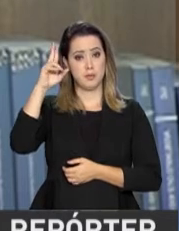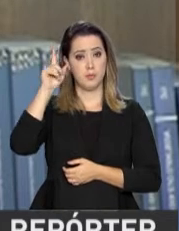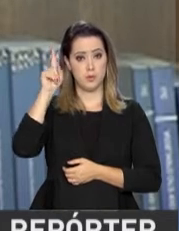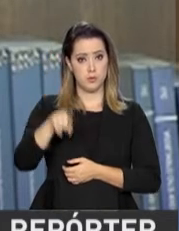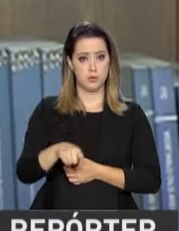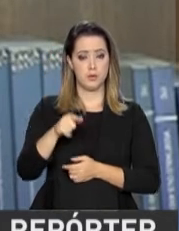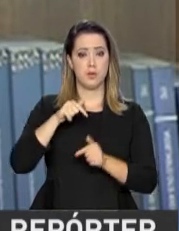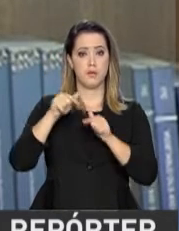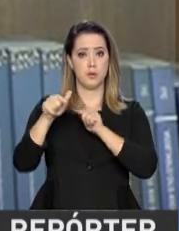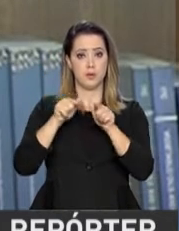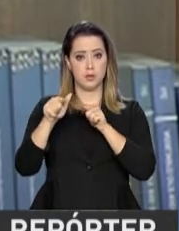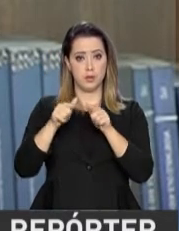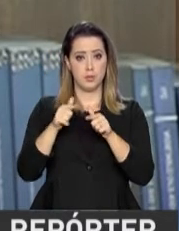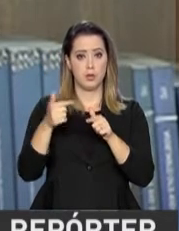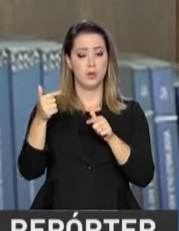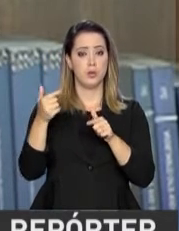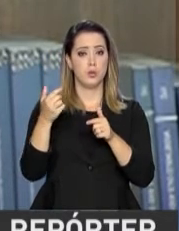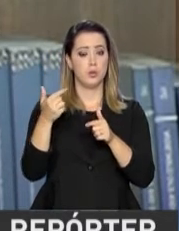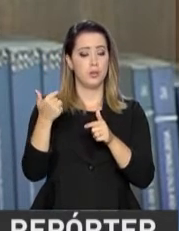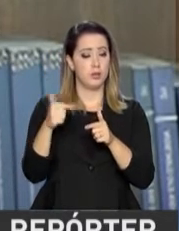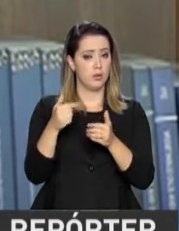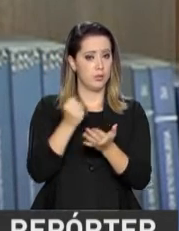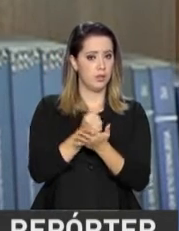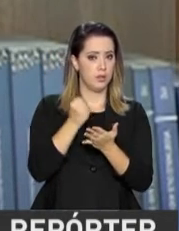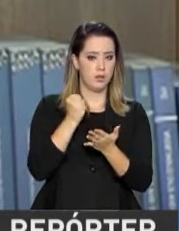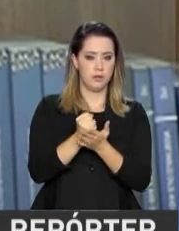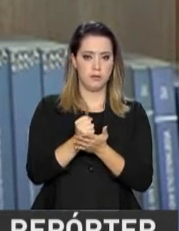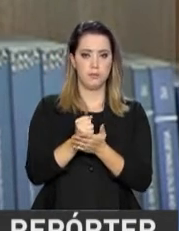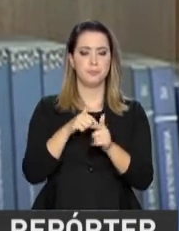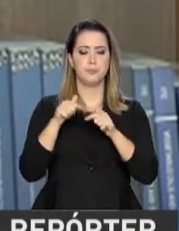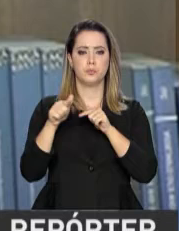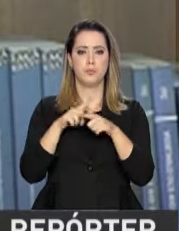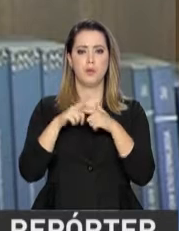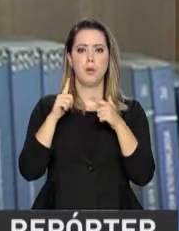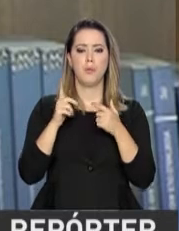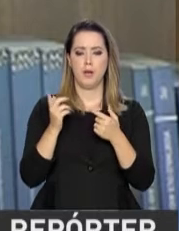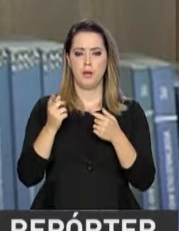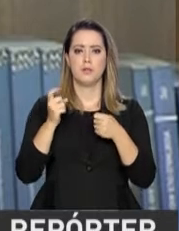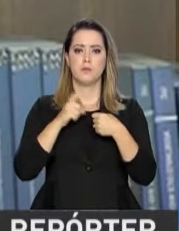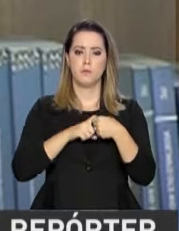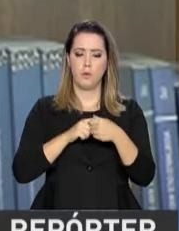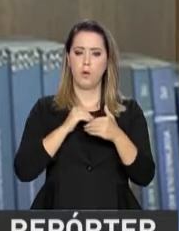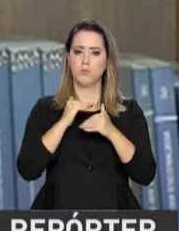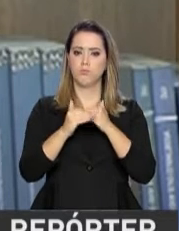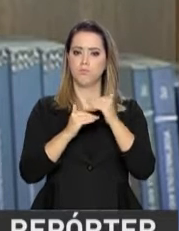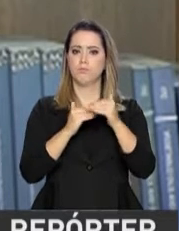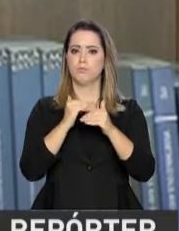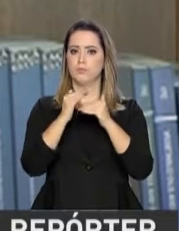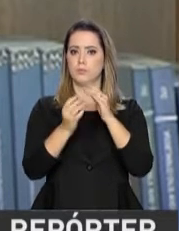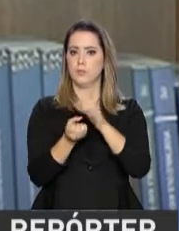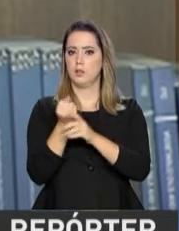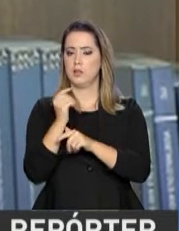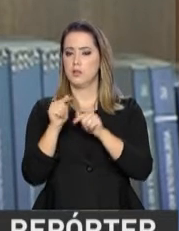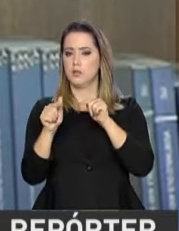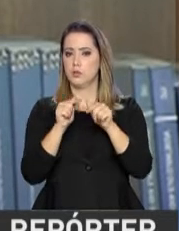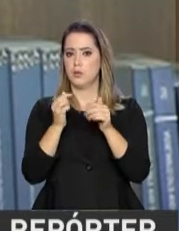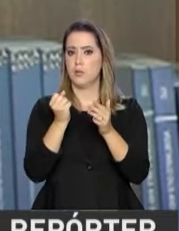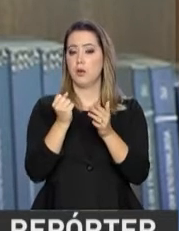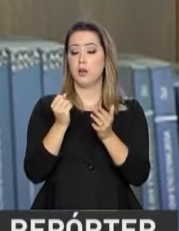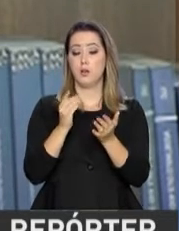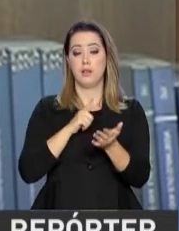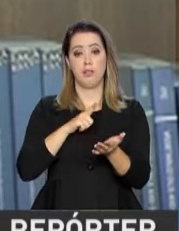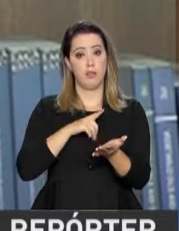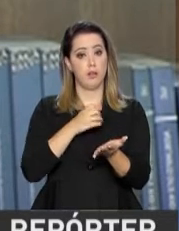sendo entregue informal porém isso não quer dizer que não esteja havendo recuperação no emprego formal na verdade um emprego formal vem apresentando